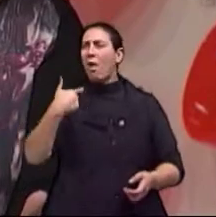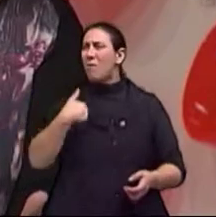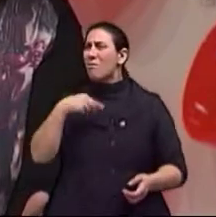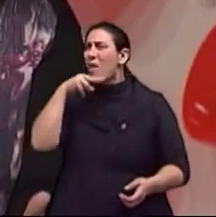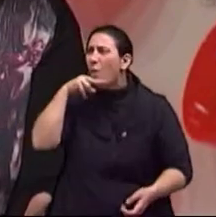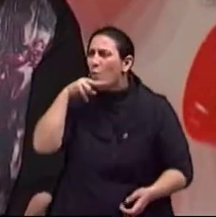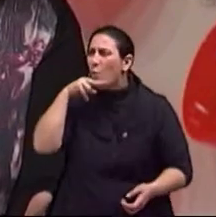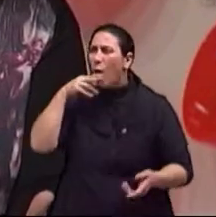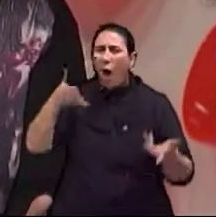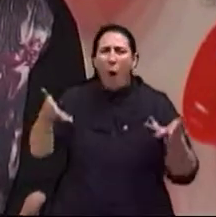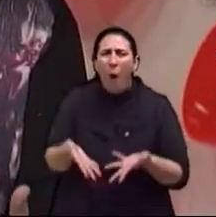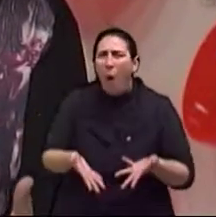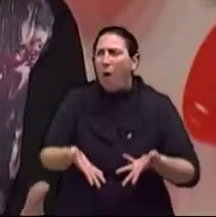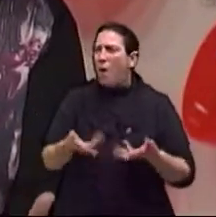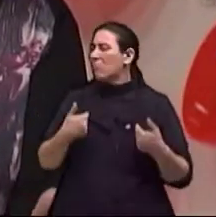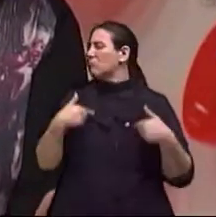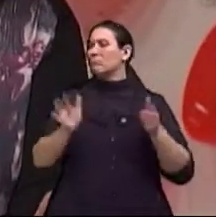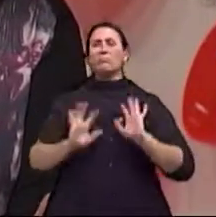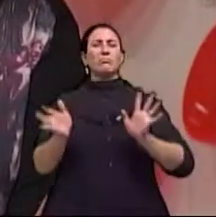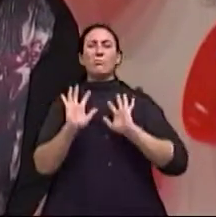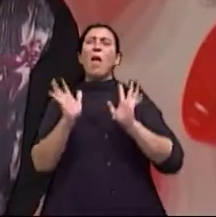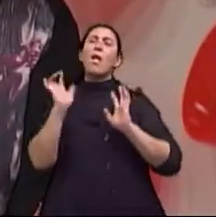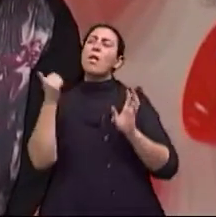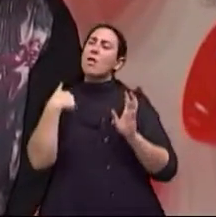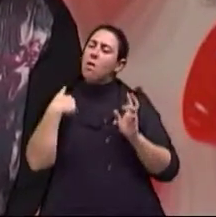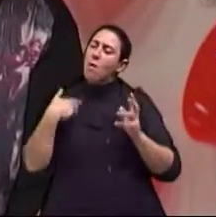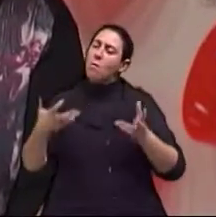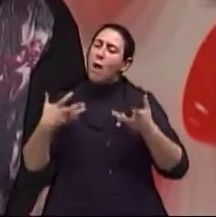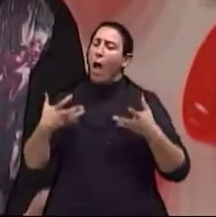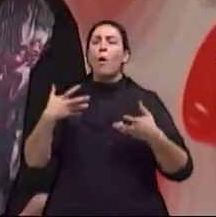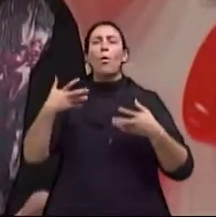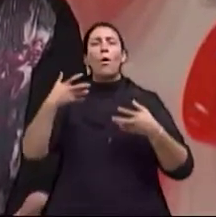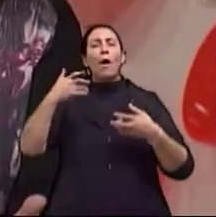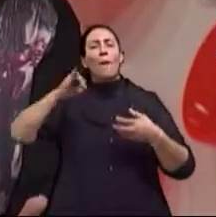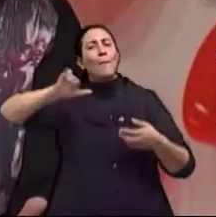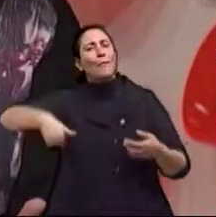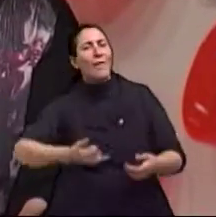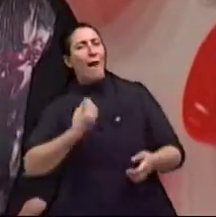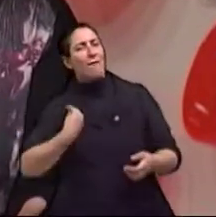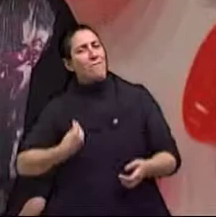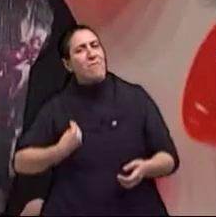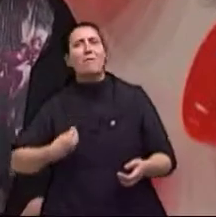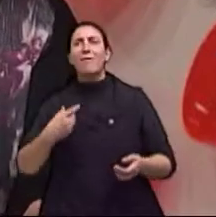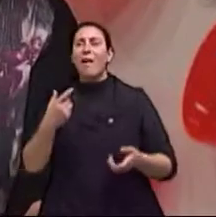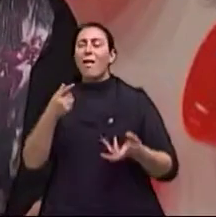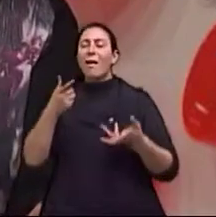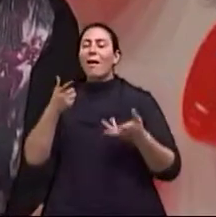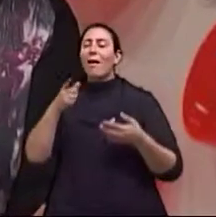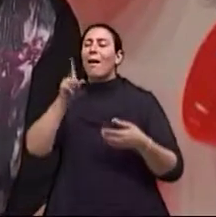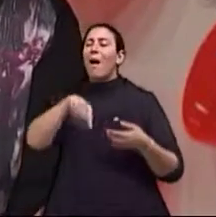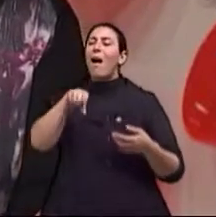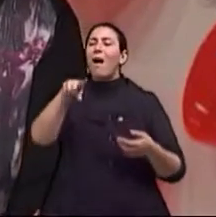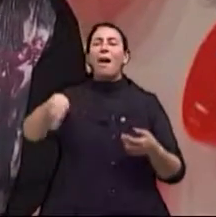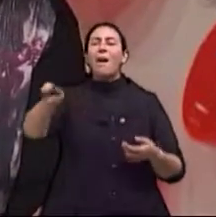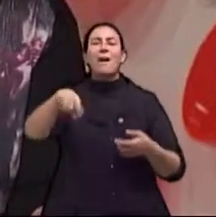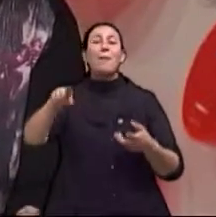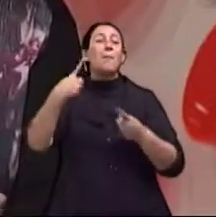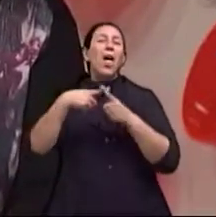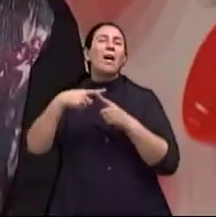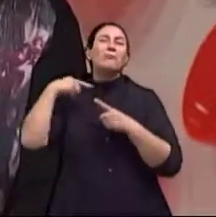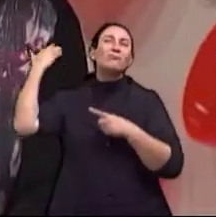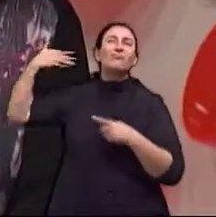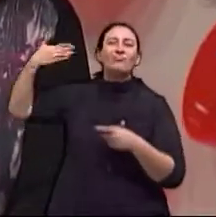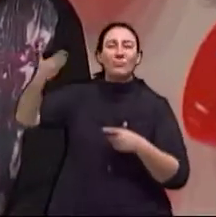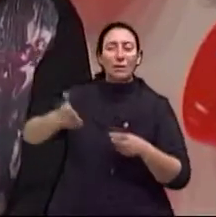que seria o adequado ideal digamos assim que viesse acontecer pela pela própria história de vida